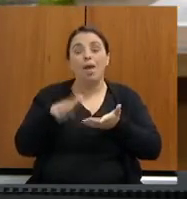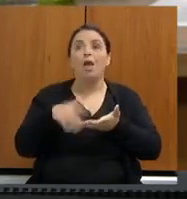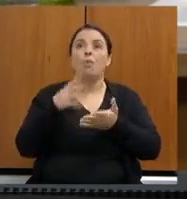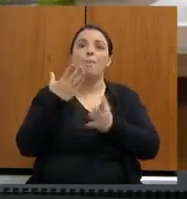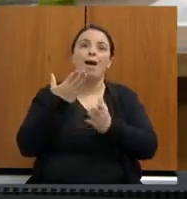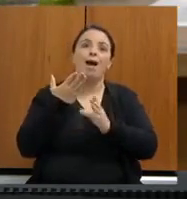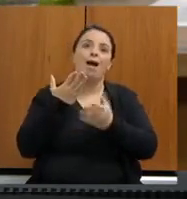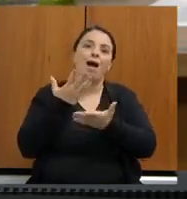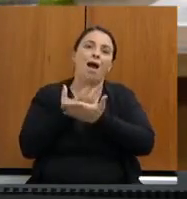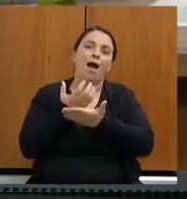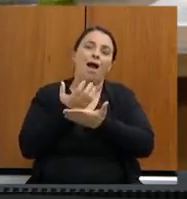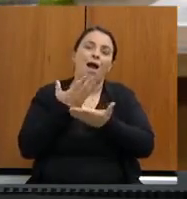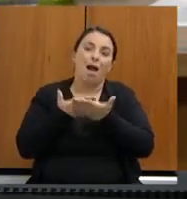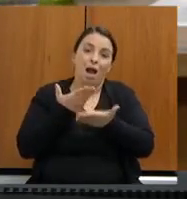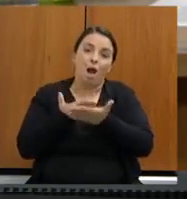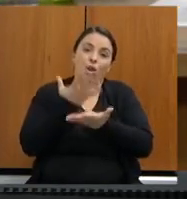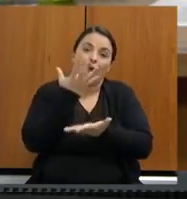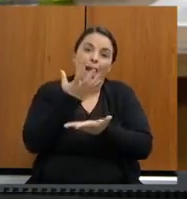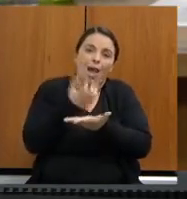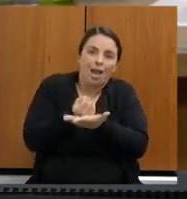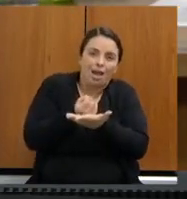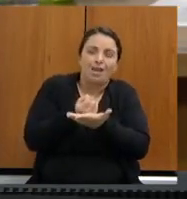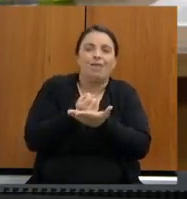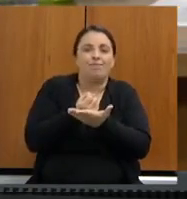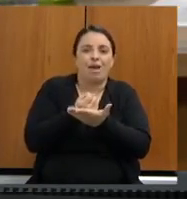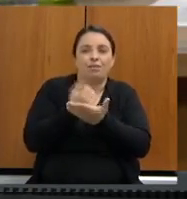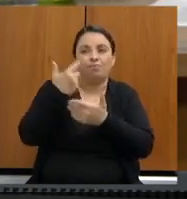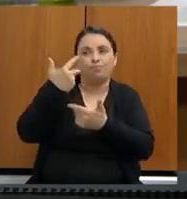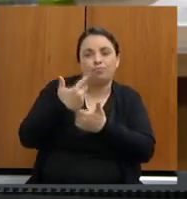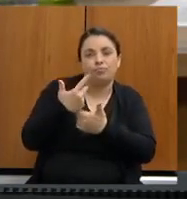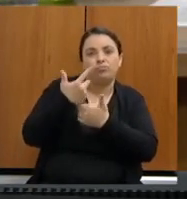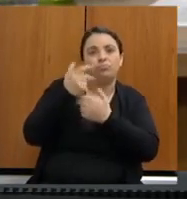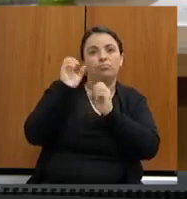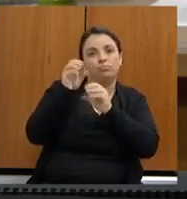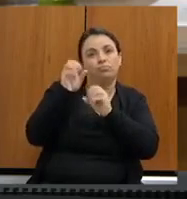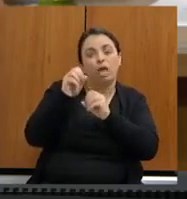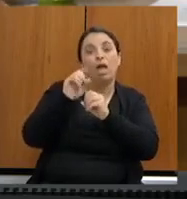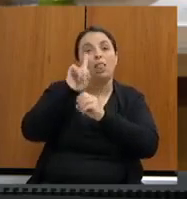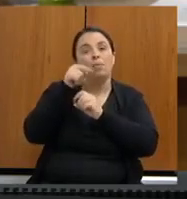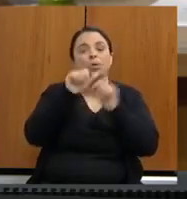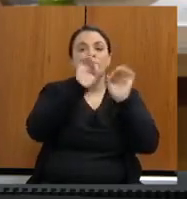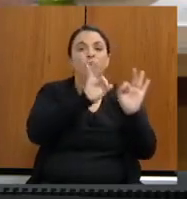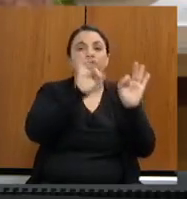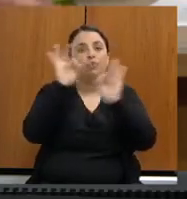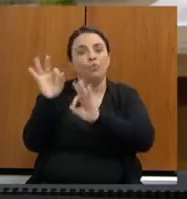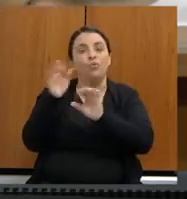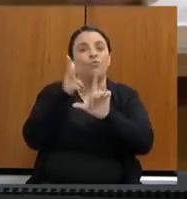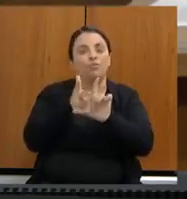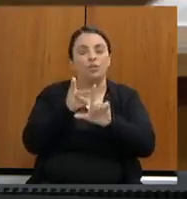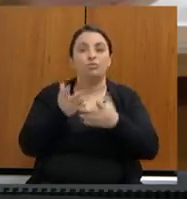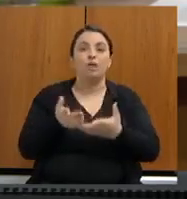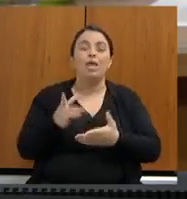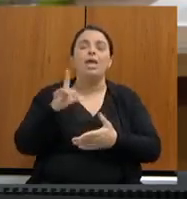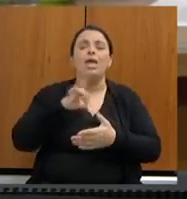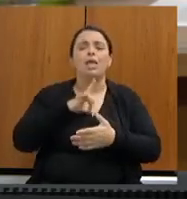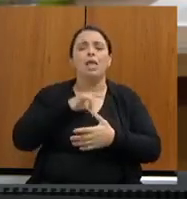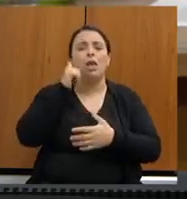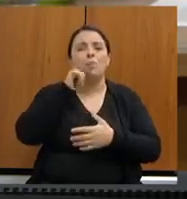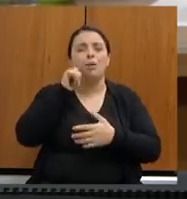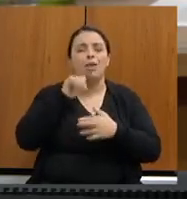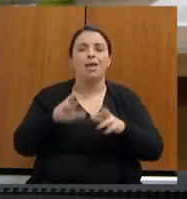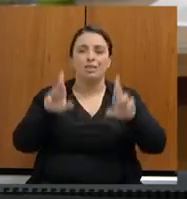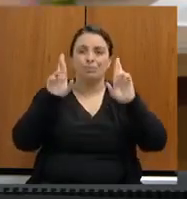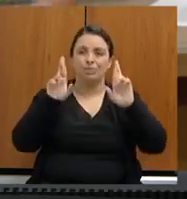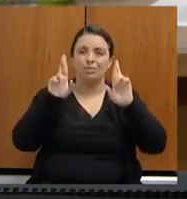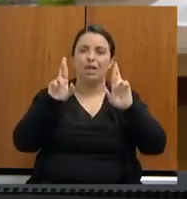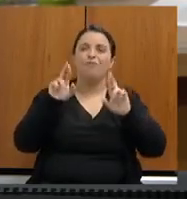a e a nossa Major em Oi Danúbia Nossa Major Danúbia